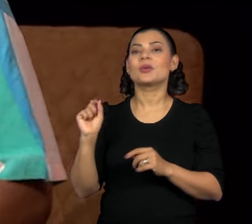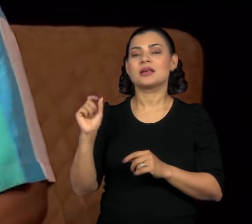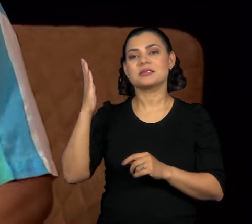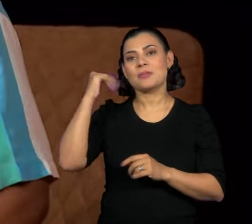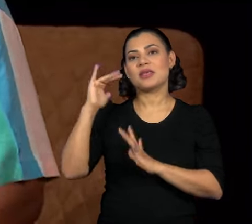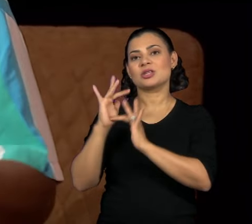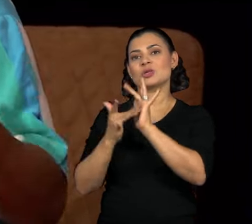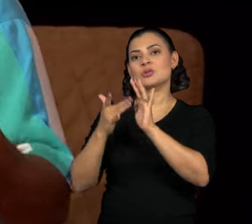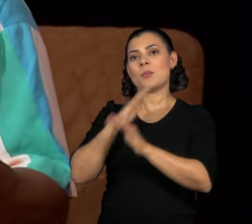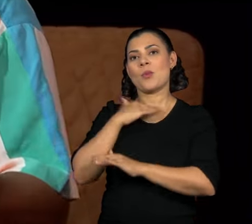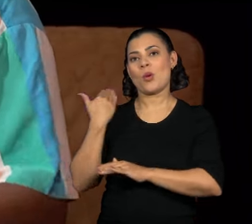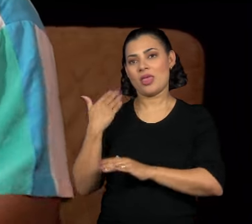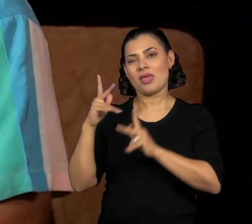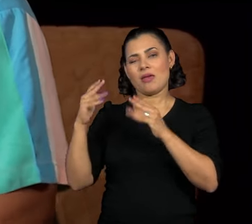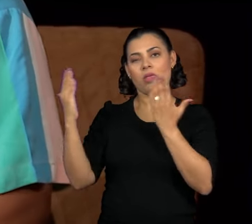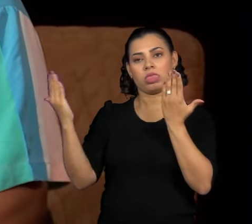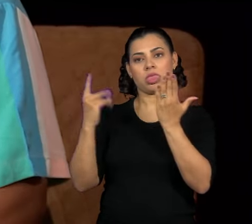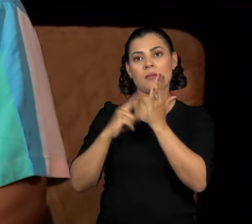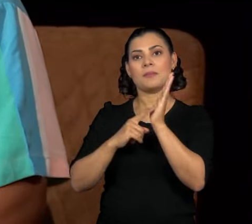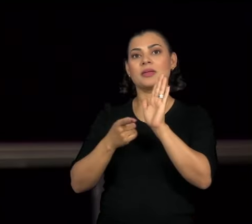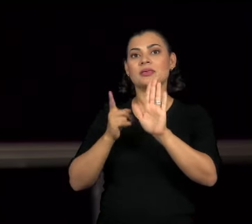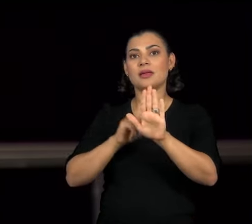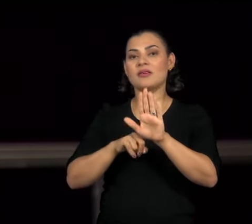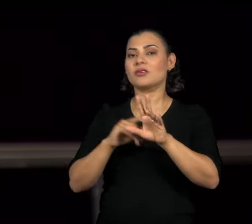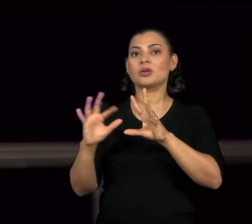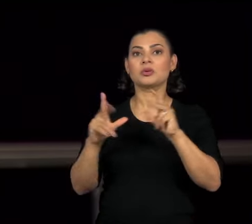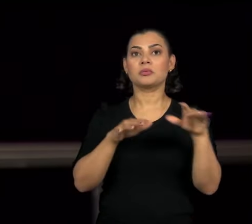sabia que era. Só eu que não sabia. E aí,